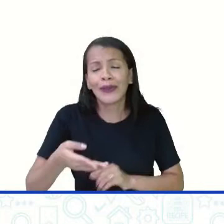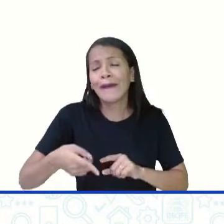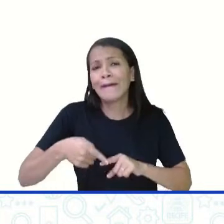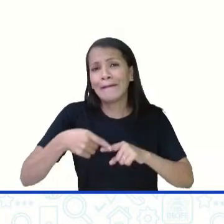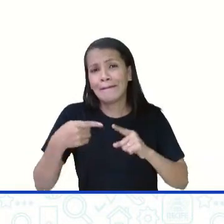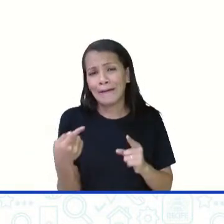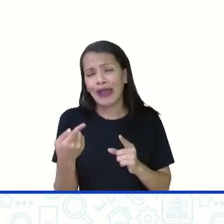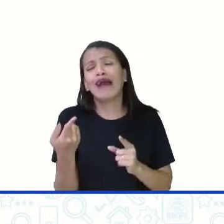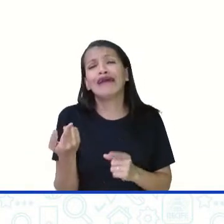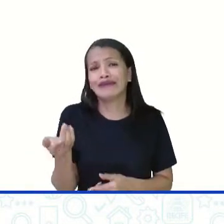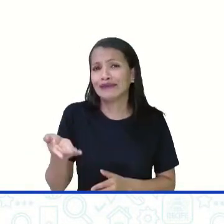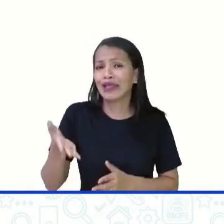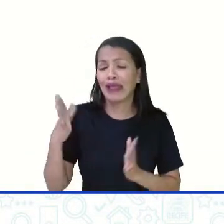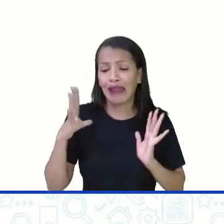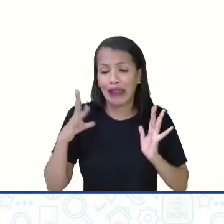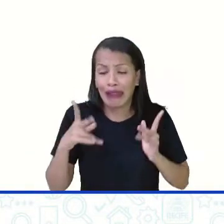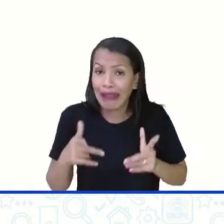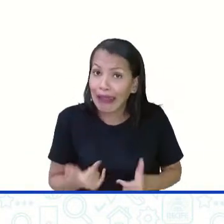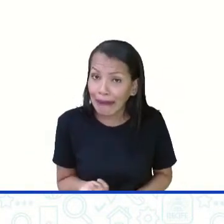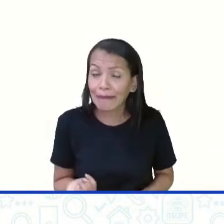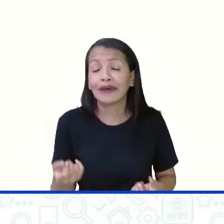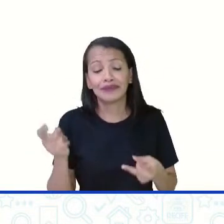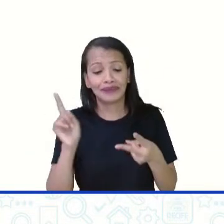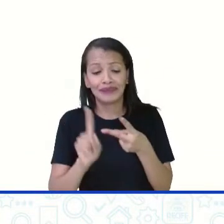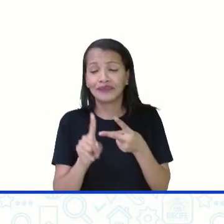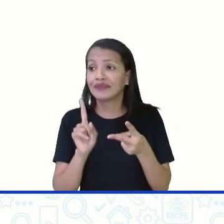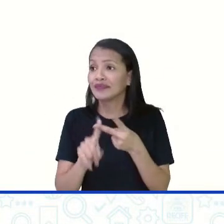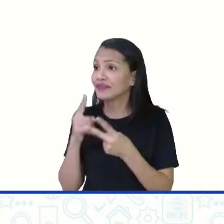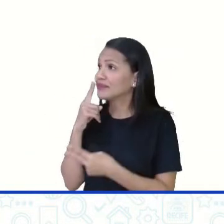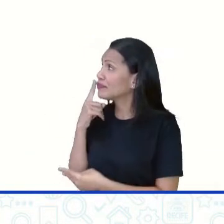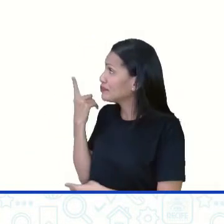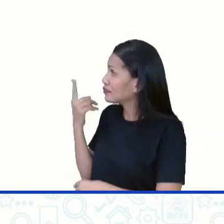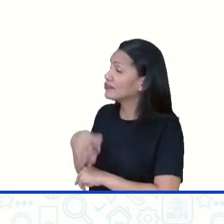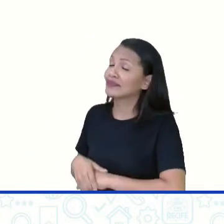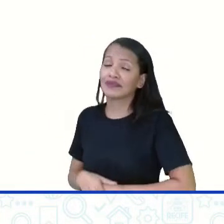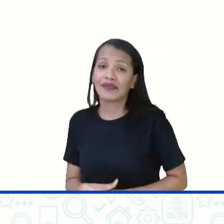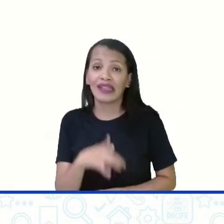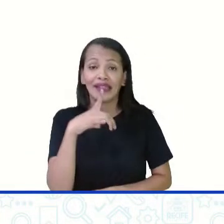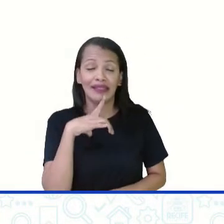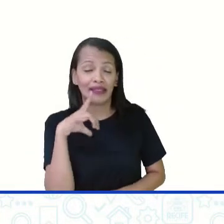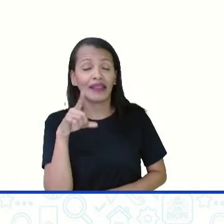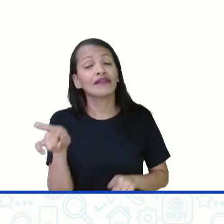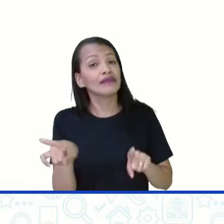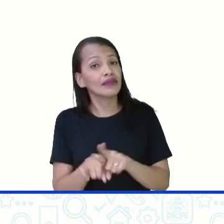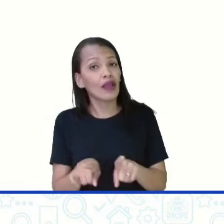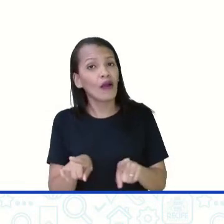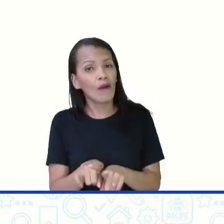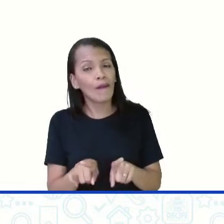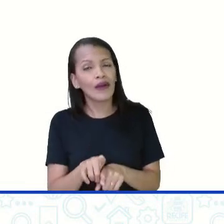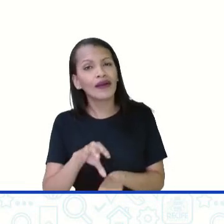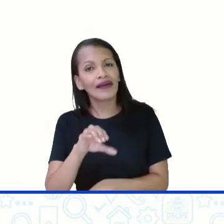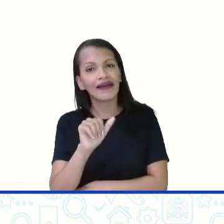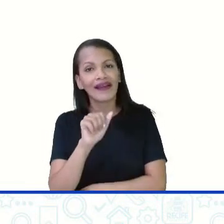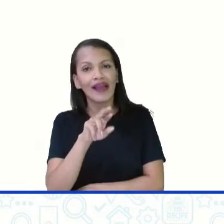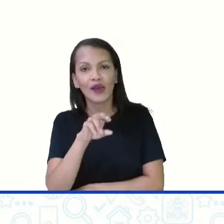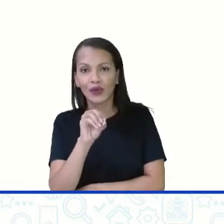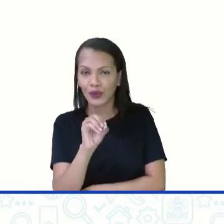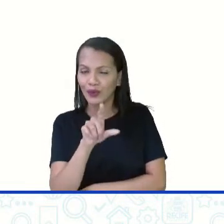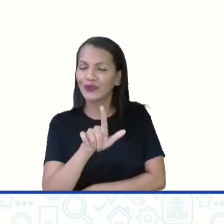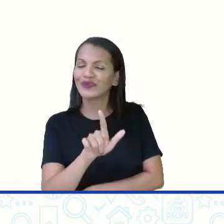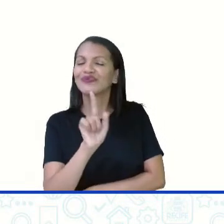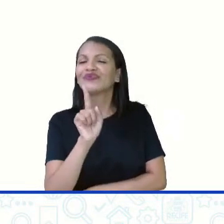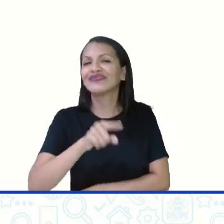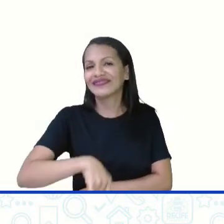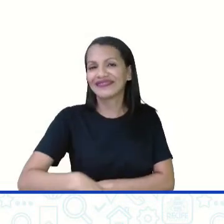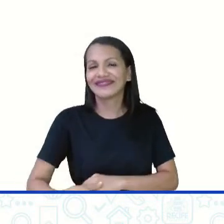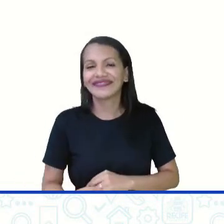exatamente isso para Malu. A segunda tirinha, a gente tem Carol e